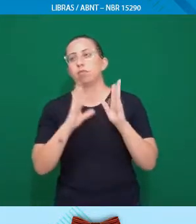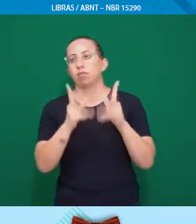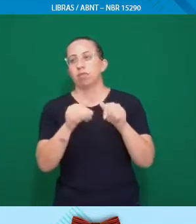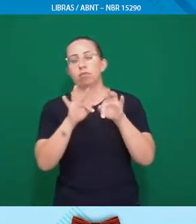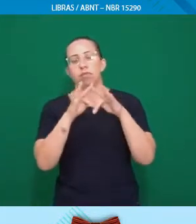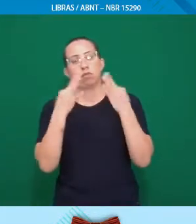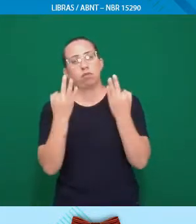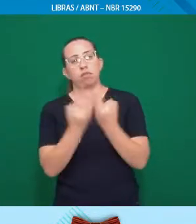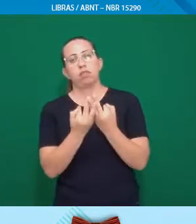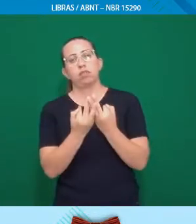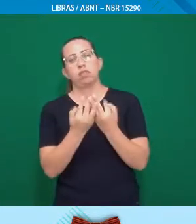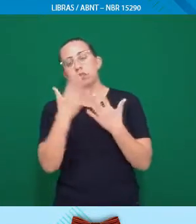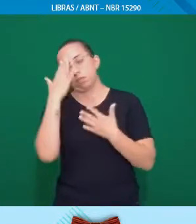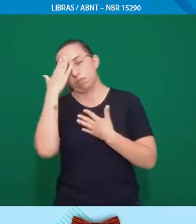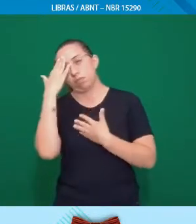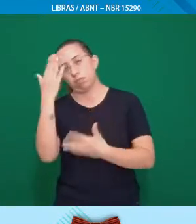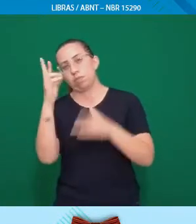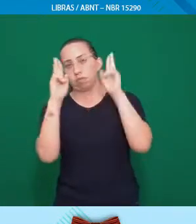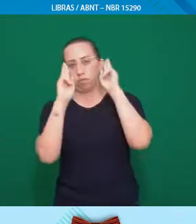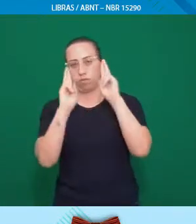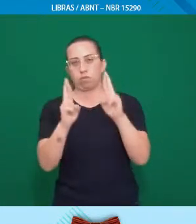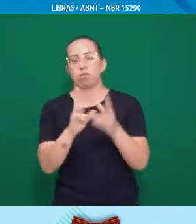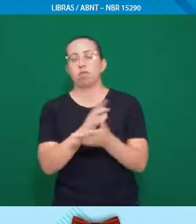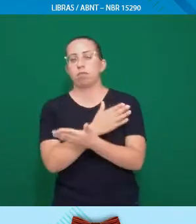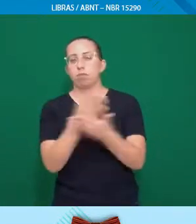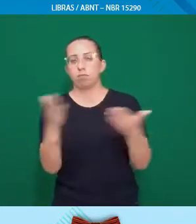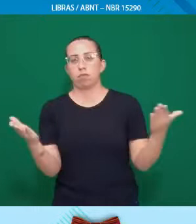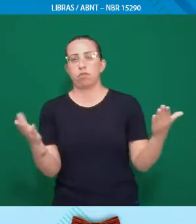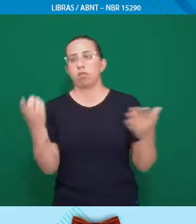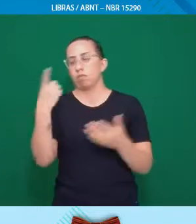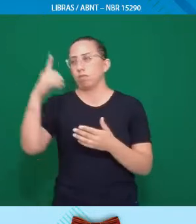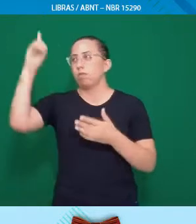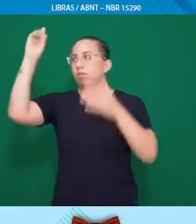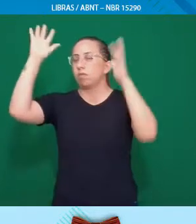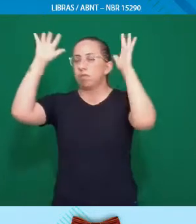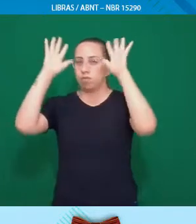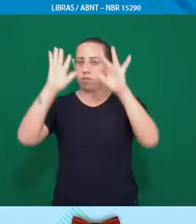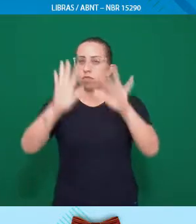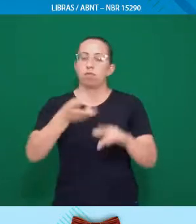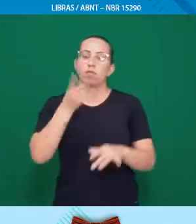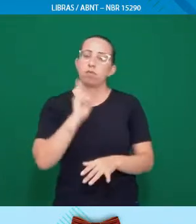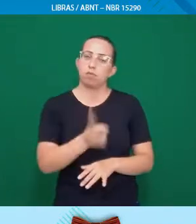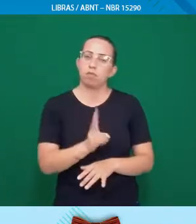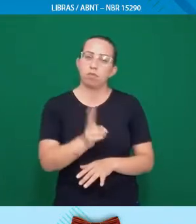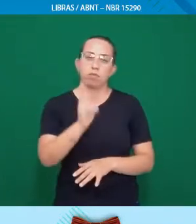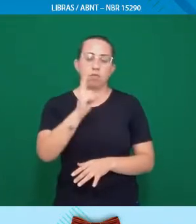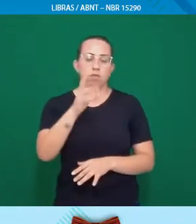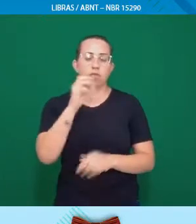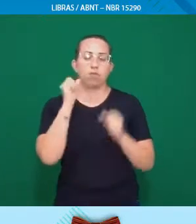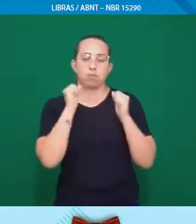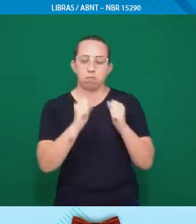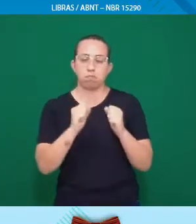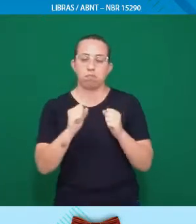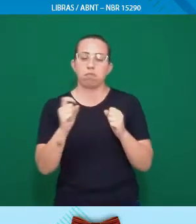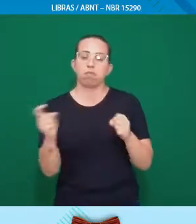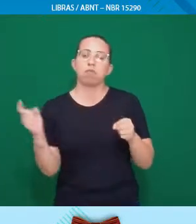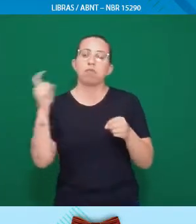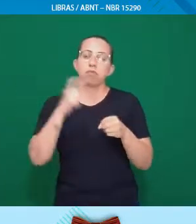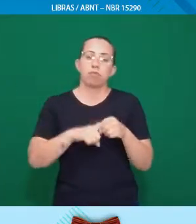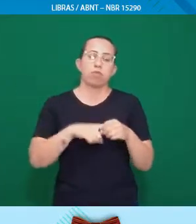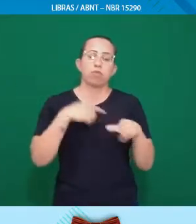então a toda a família o meu grande meu grande respeito Paco que Deus te abençoe e sempre você esteja aí